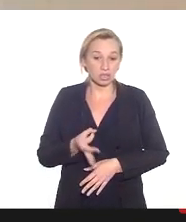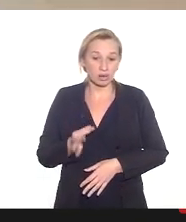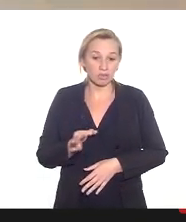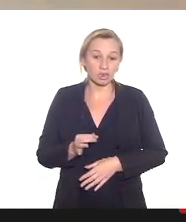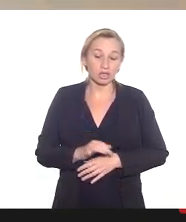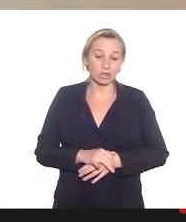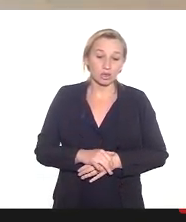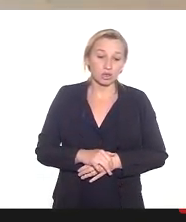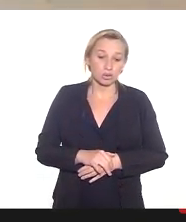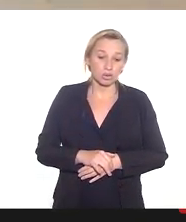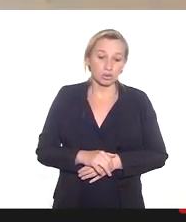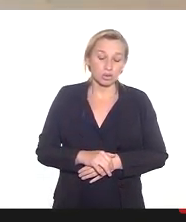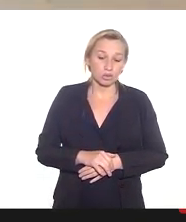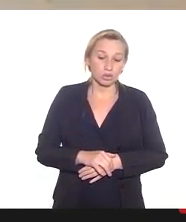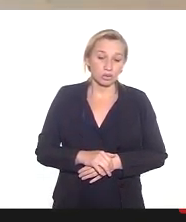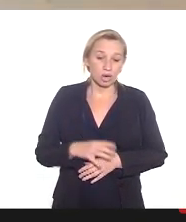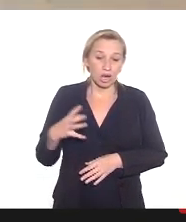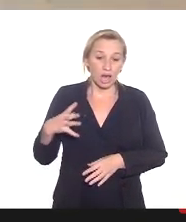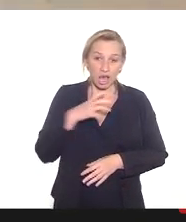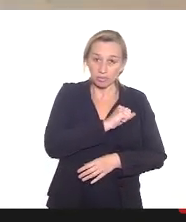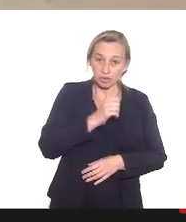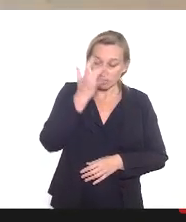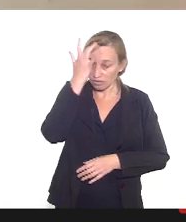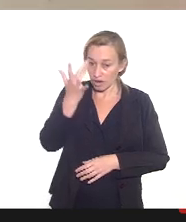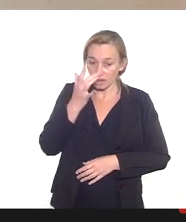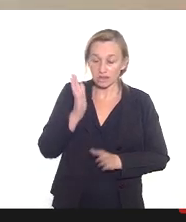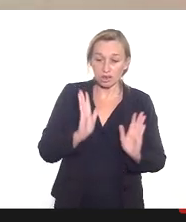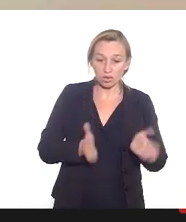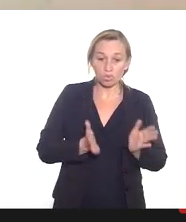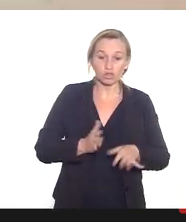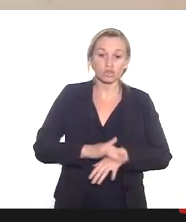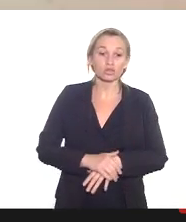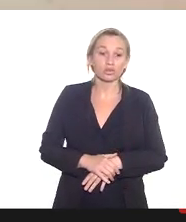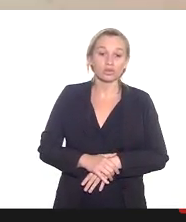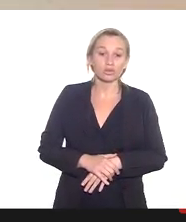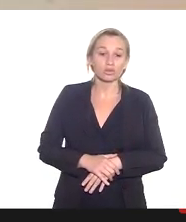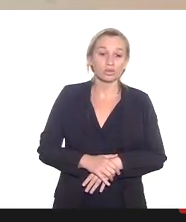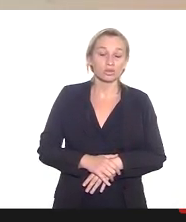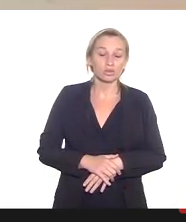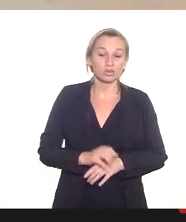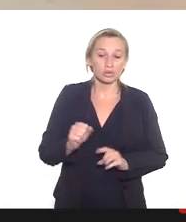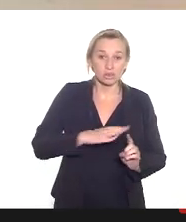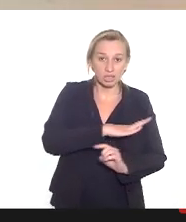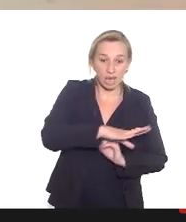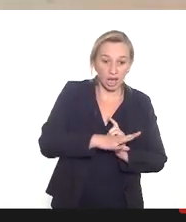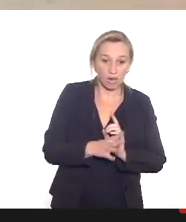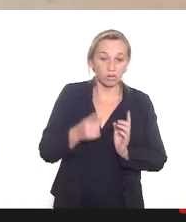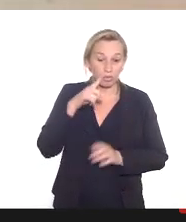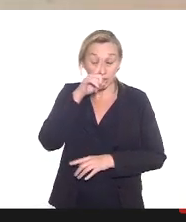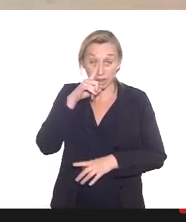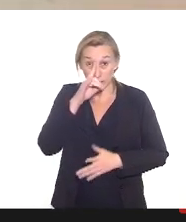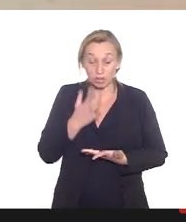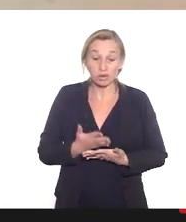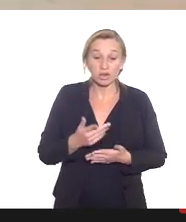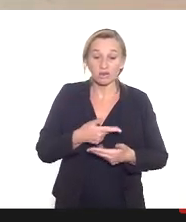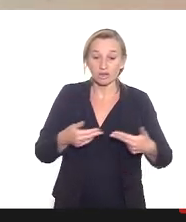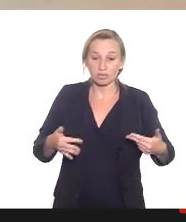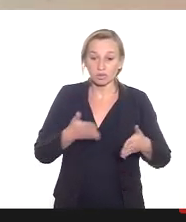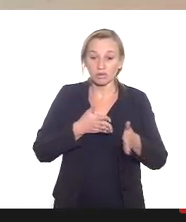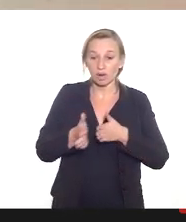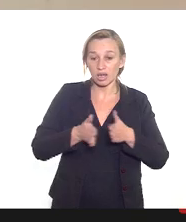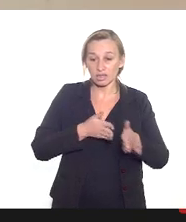por meio de nos meios mais fáceis né como hoje a rede social a maioria das pessoas tenham acesso a gente